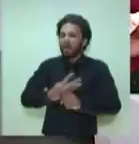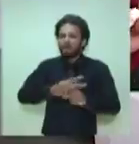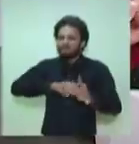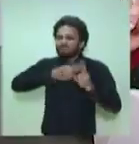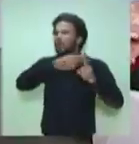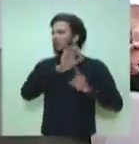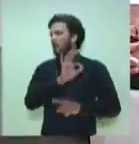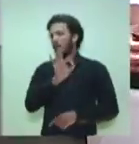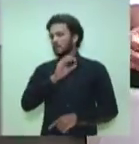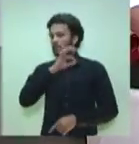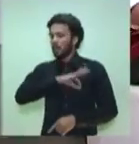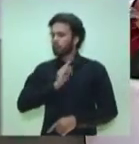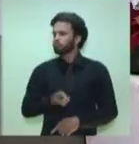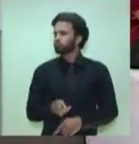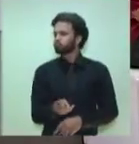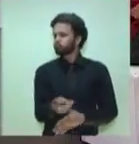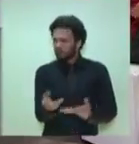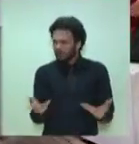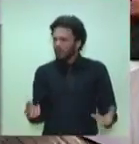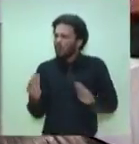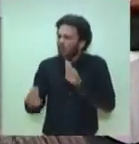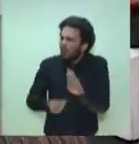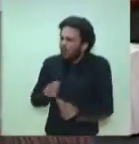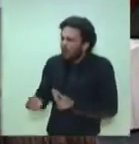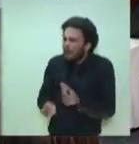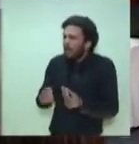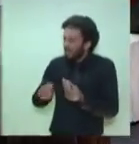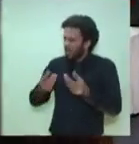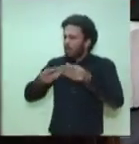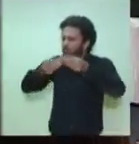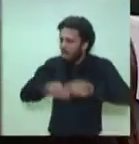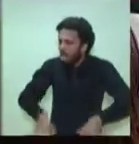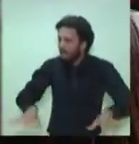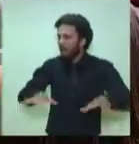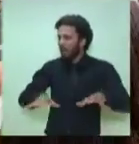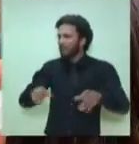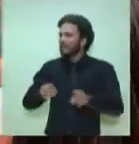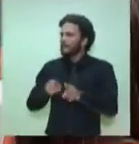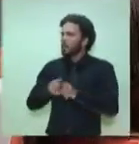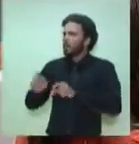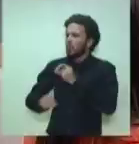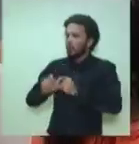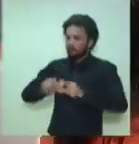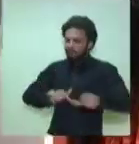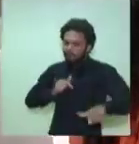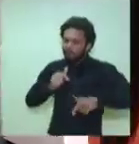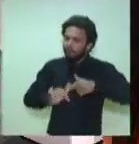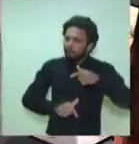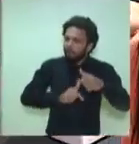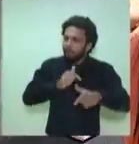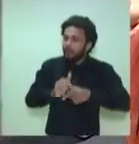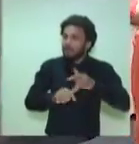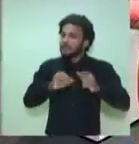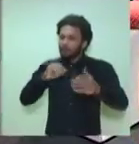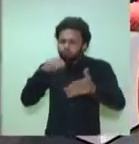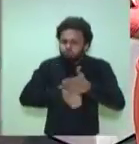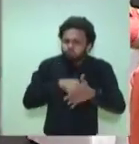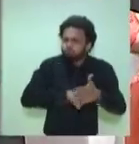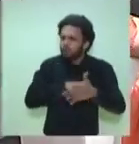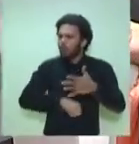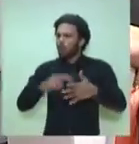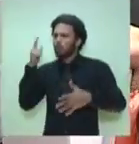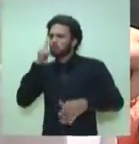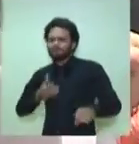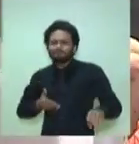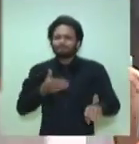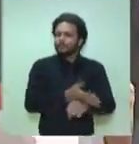progressões e promoções funcionais. Isso causa um prejuízo muito grande para aquele trabalhador, para aquele trabalhadora que se dedicou muito